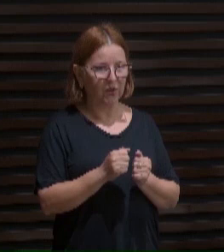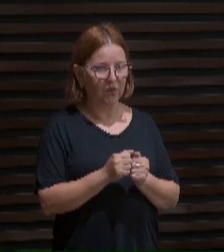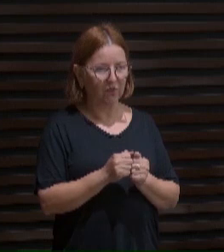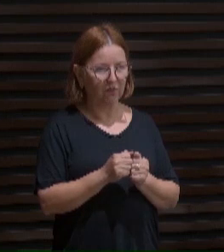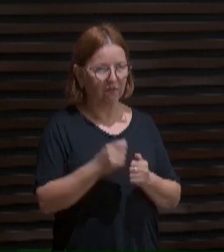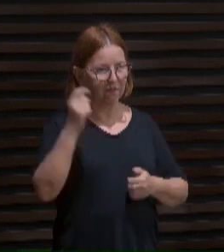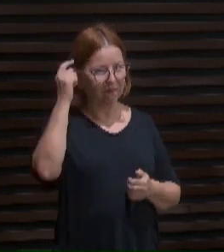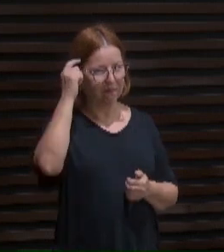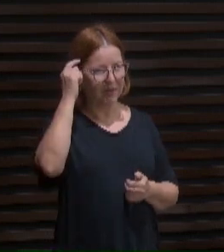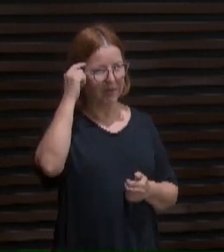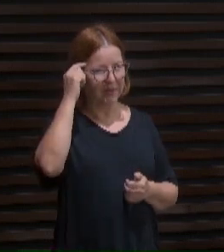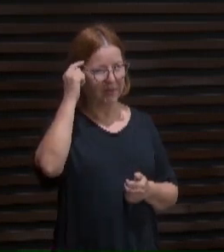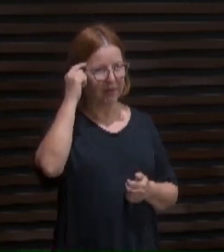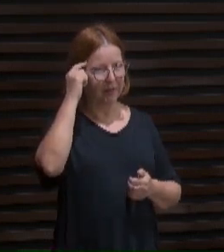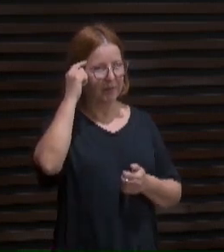falazes.